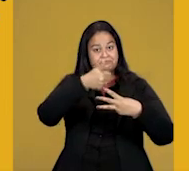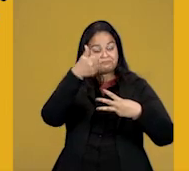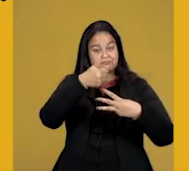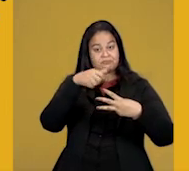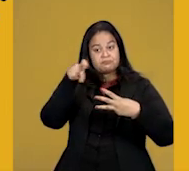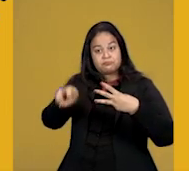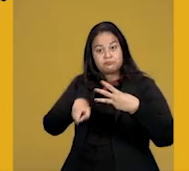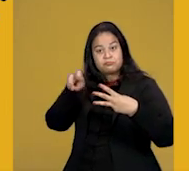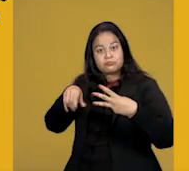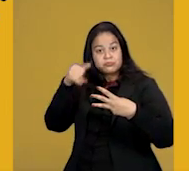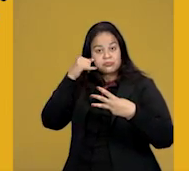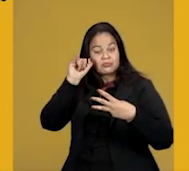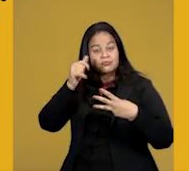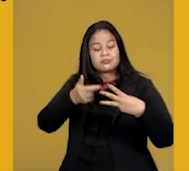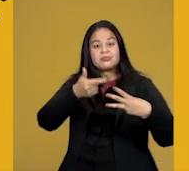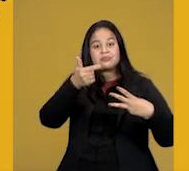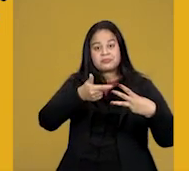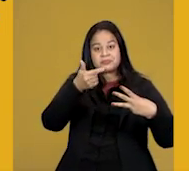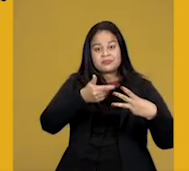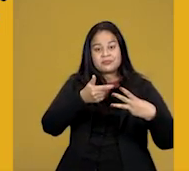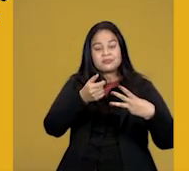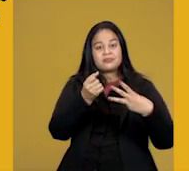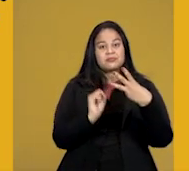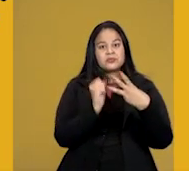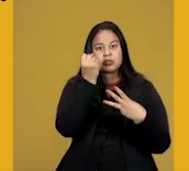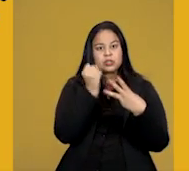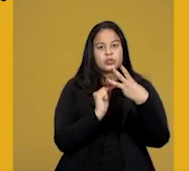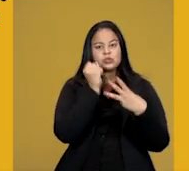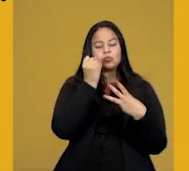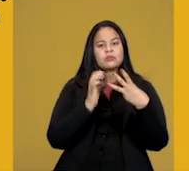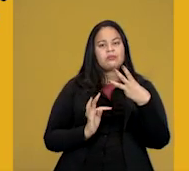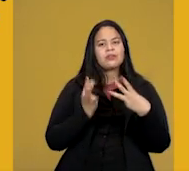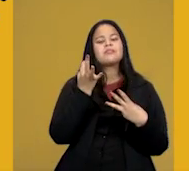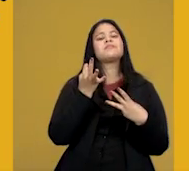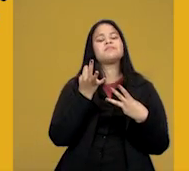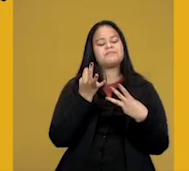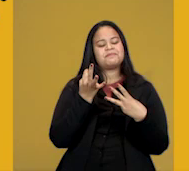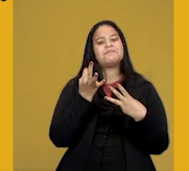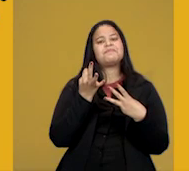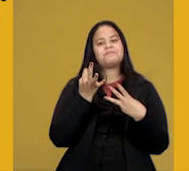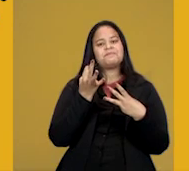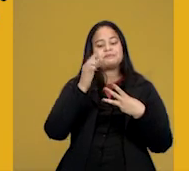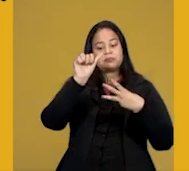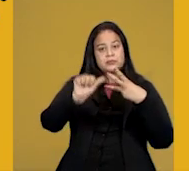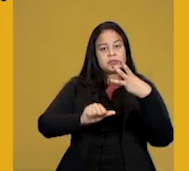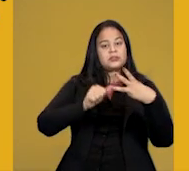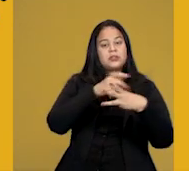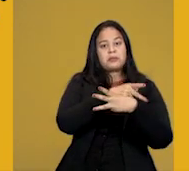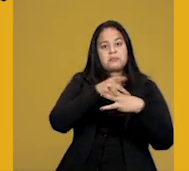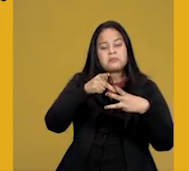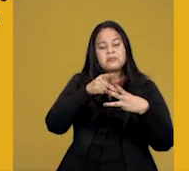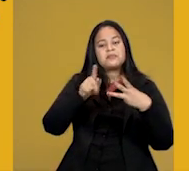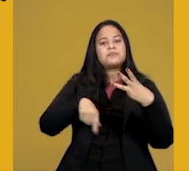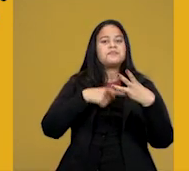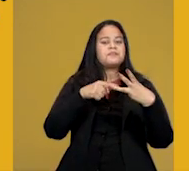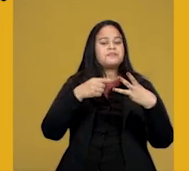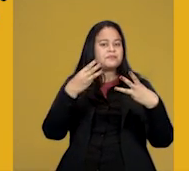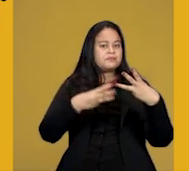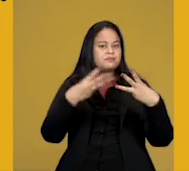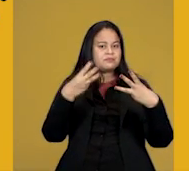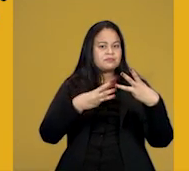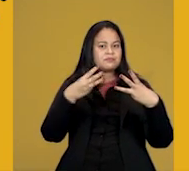agropecuária, o secundário, que é a indústria de tecnologia que transforma essa matéria-prima, e o terciário,